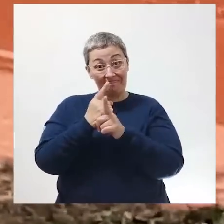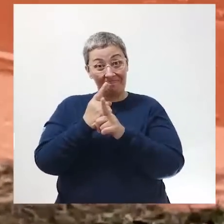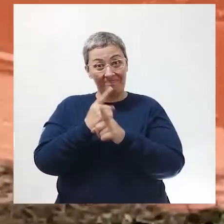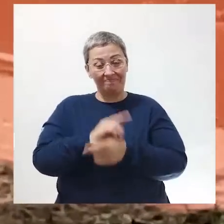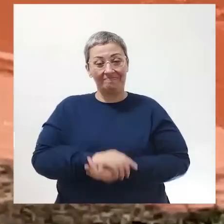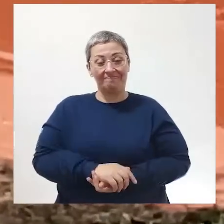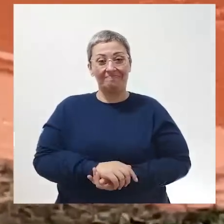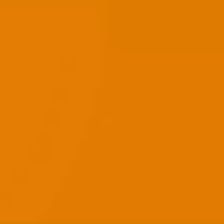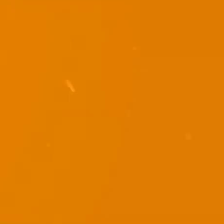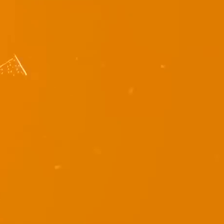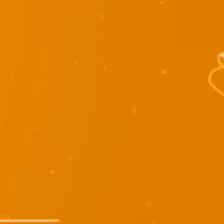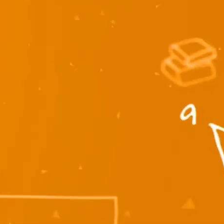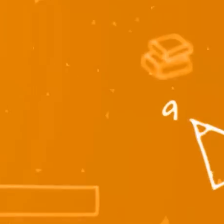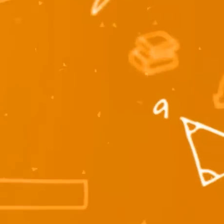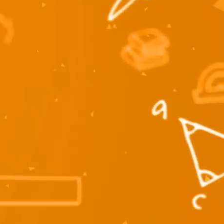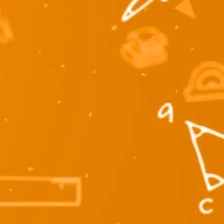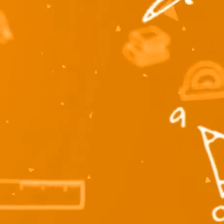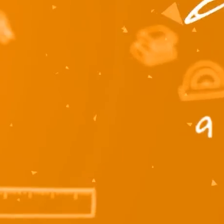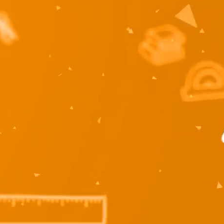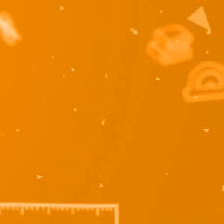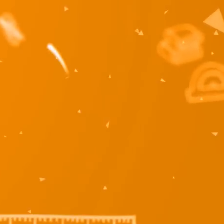A gente se vê.